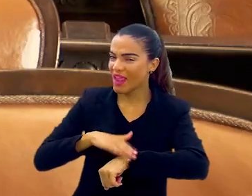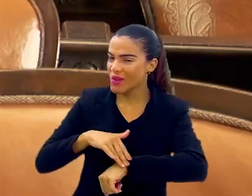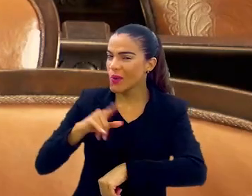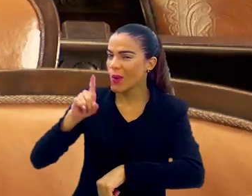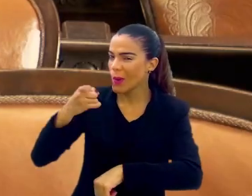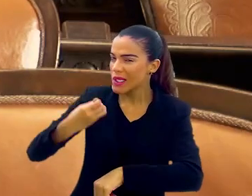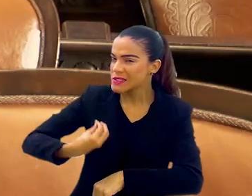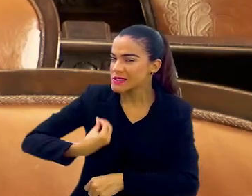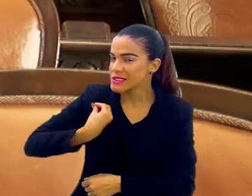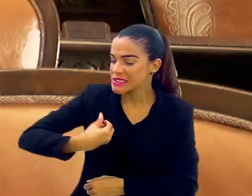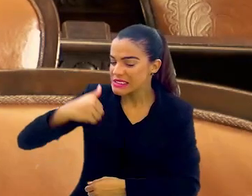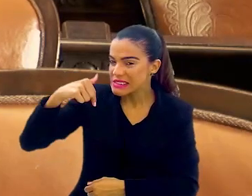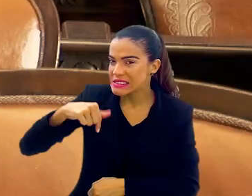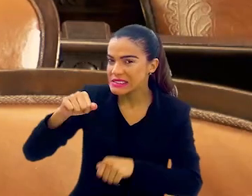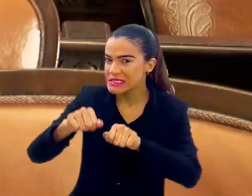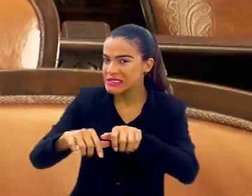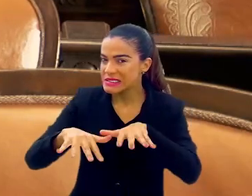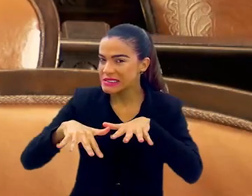momentos que eu vivi aqui,